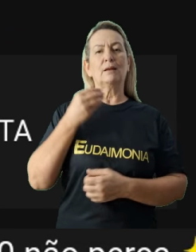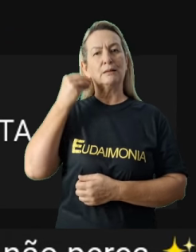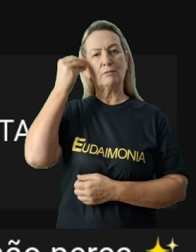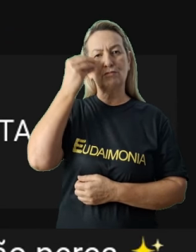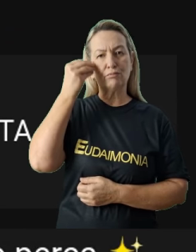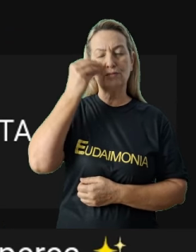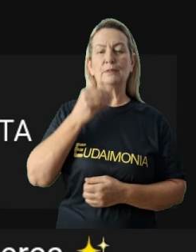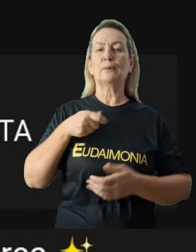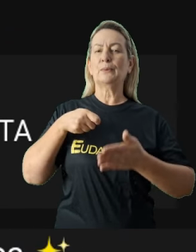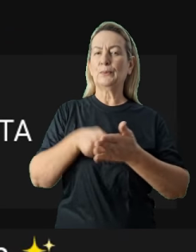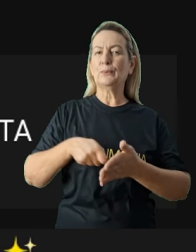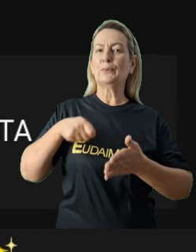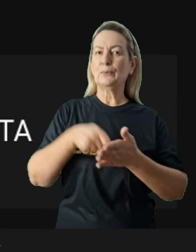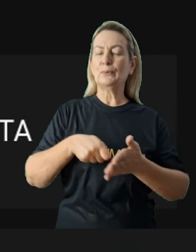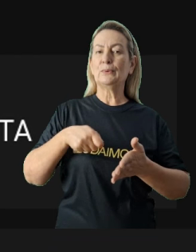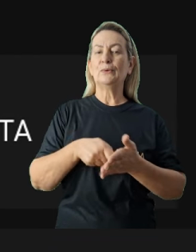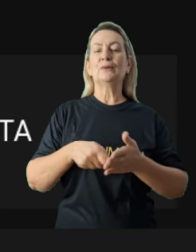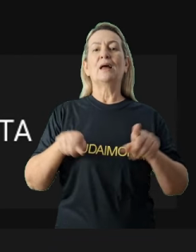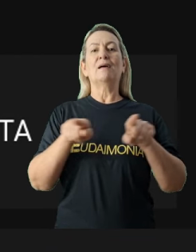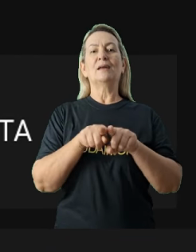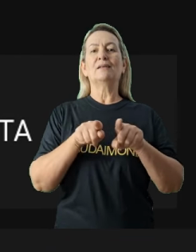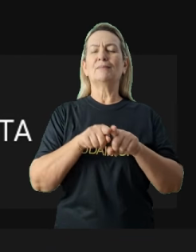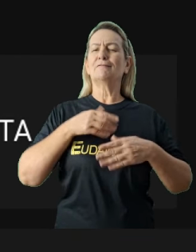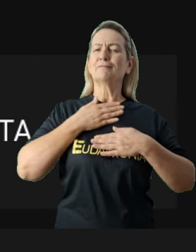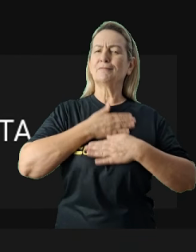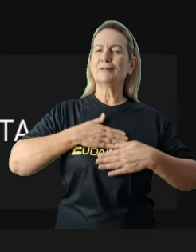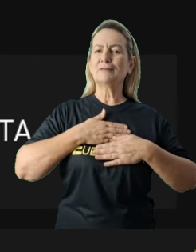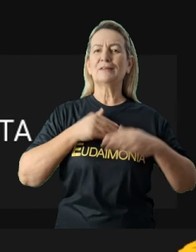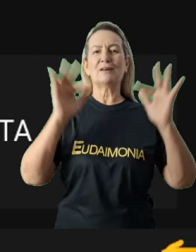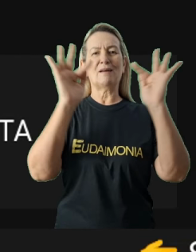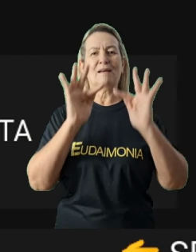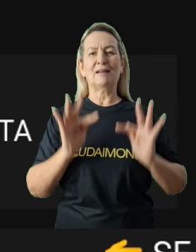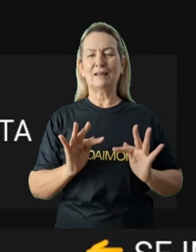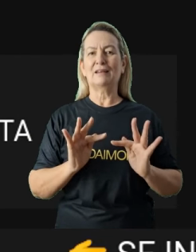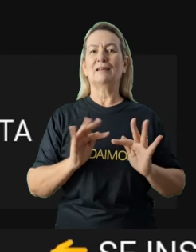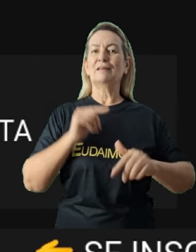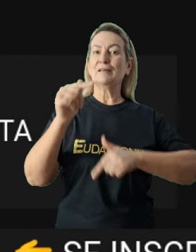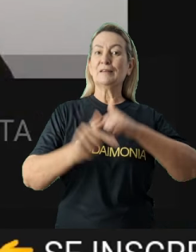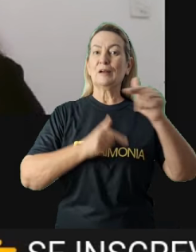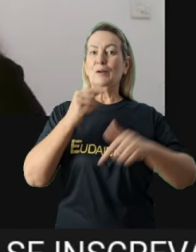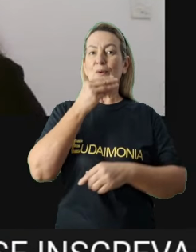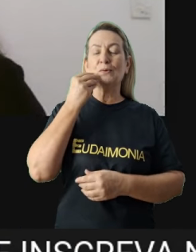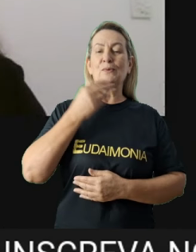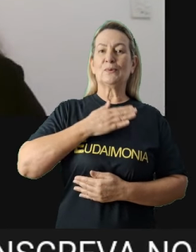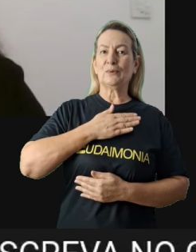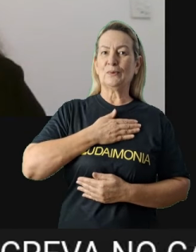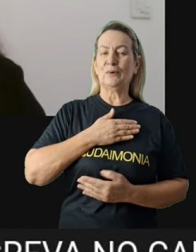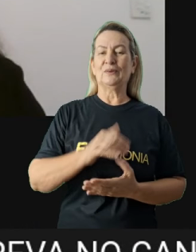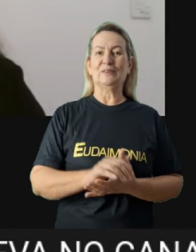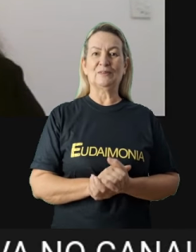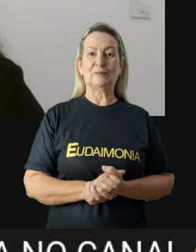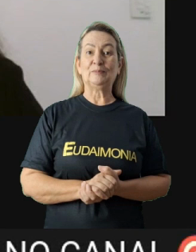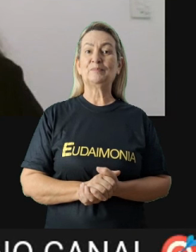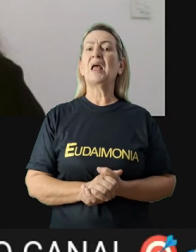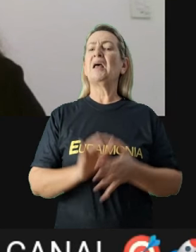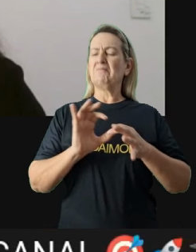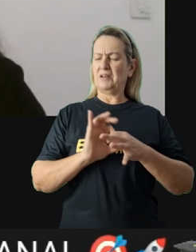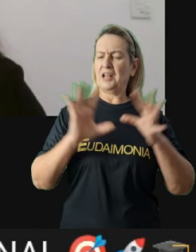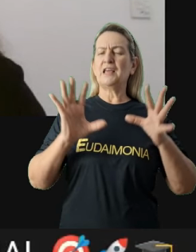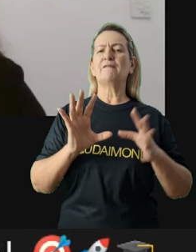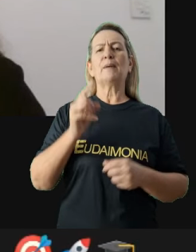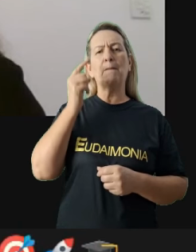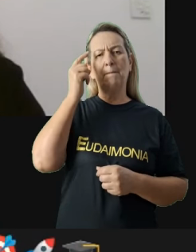inteligência natural. Então, vamos seguir aí nessa reflexão, nessa luta e nessa alegria por fazer o